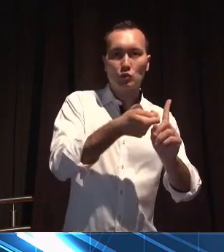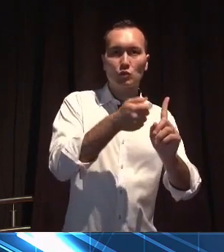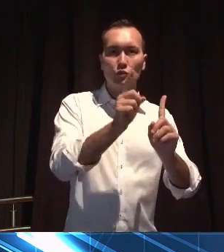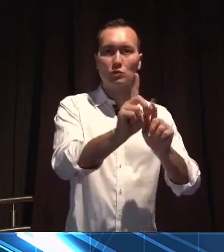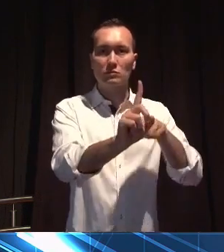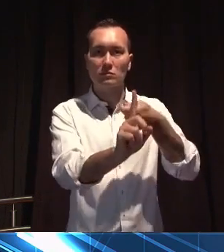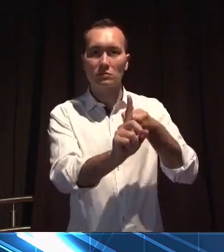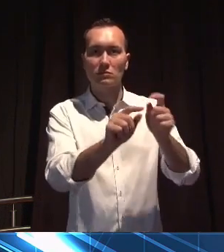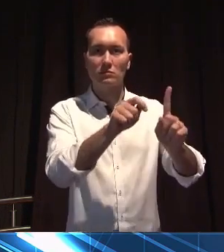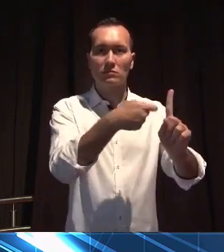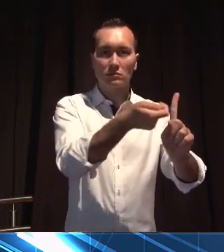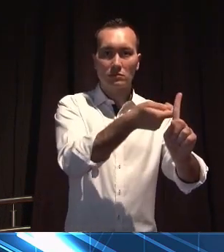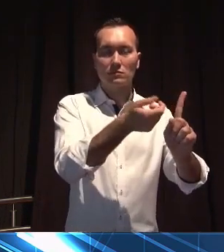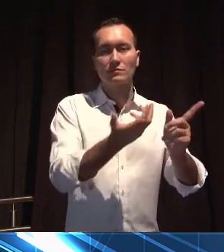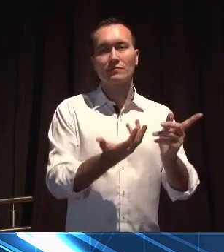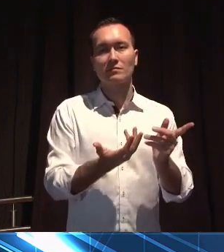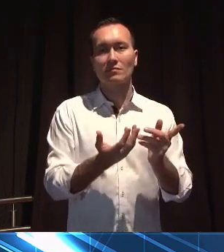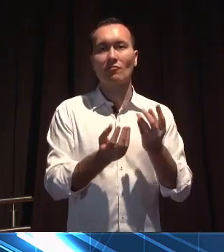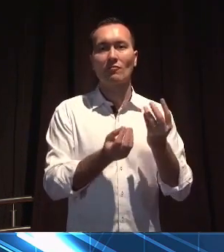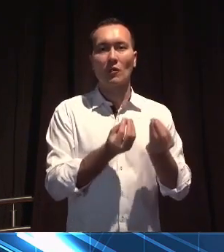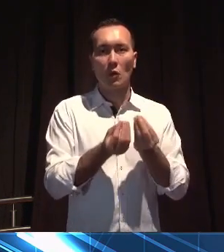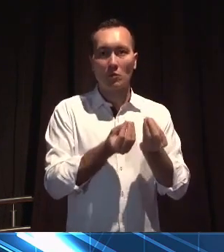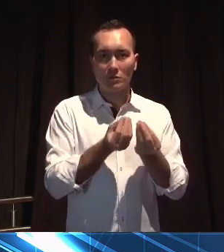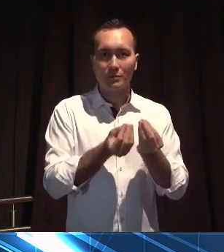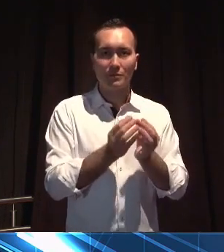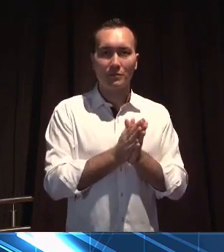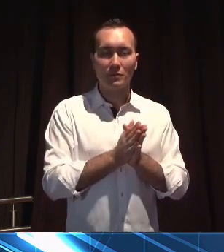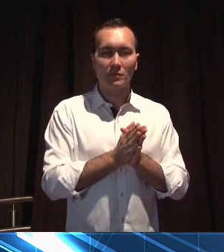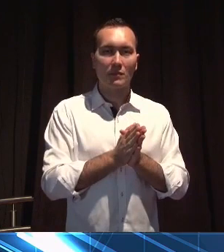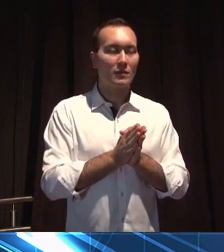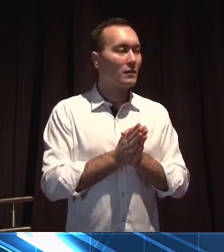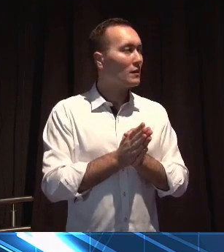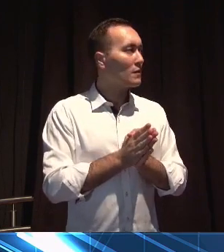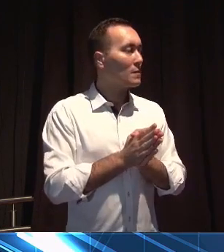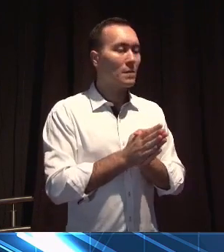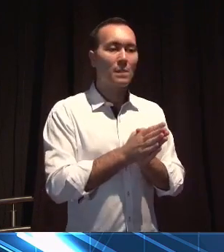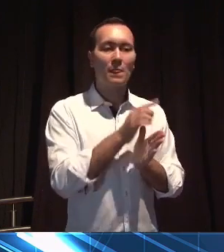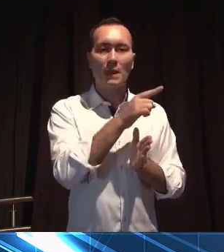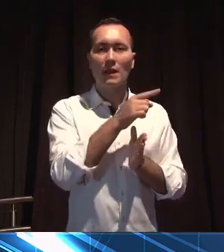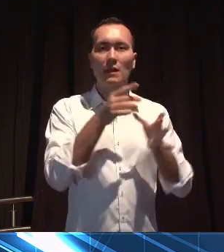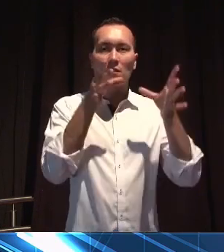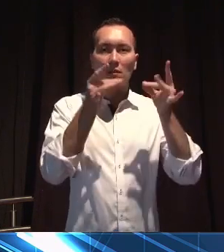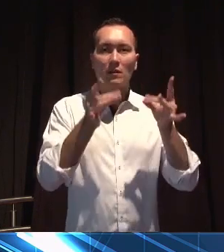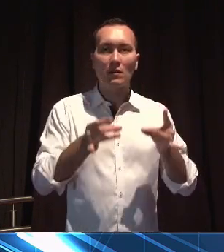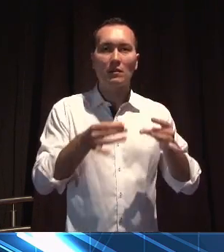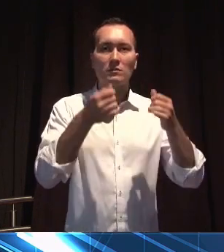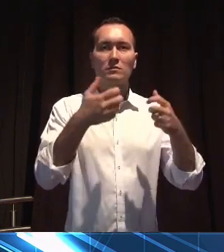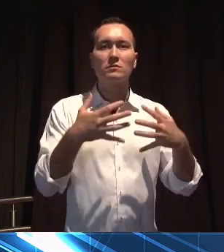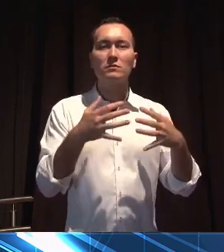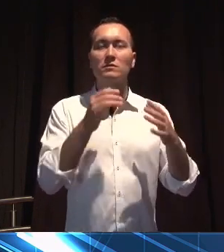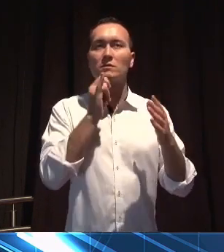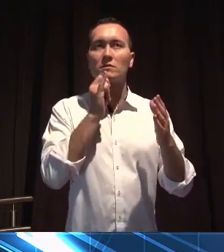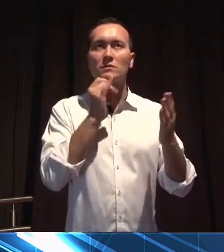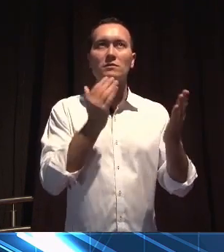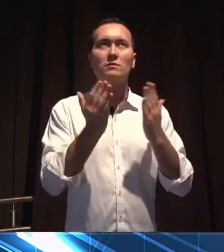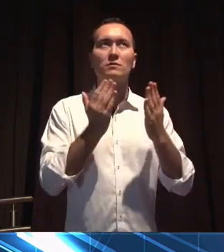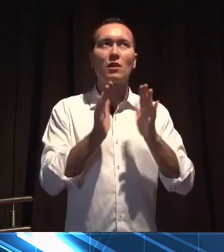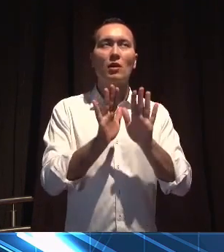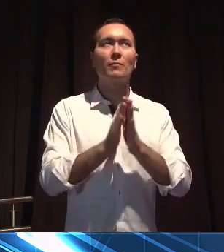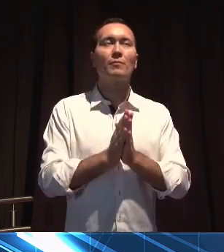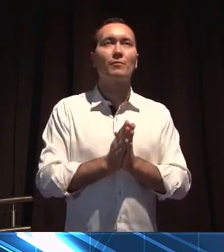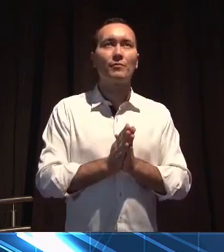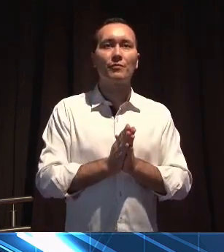é na verdade tipo e hierarquia de tipos ela dá um exemplo uma ideia mais intuitiva que é a seguinte